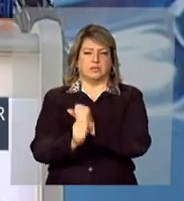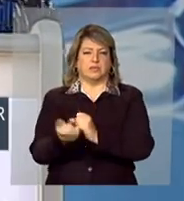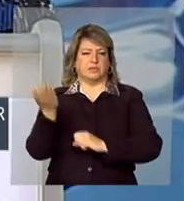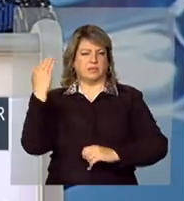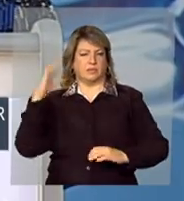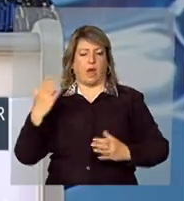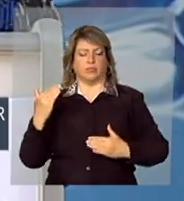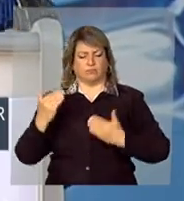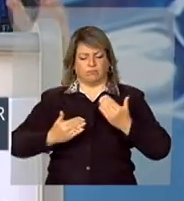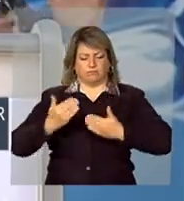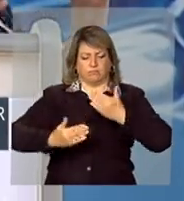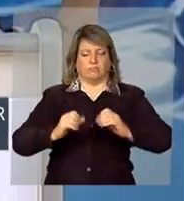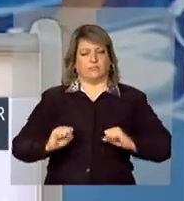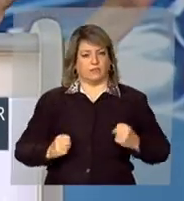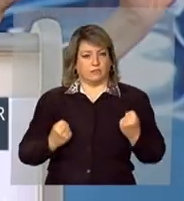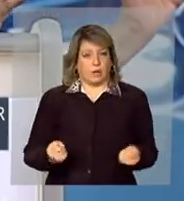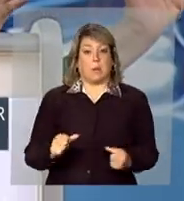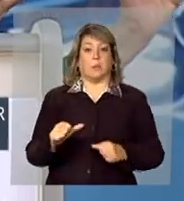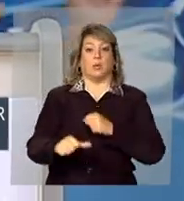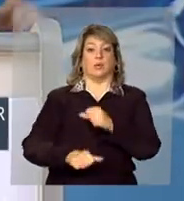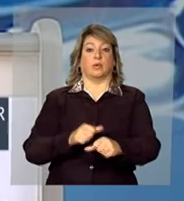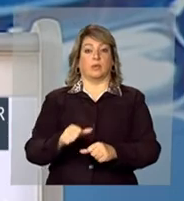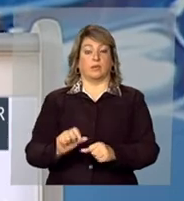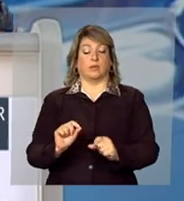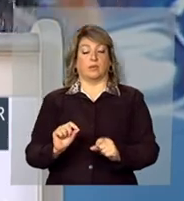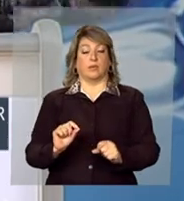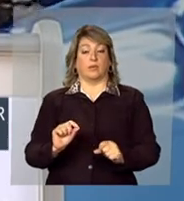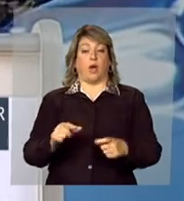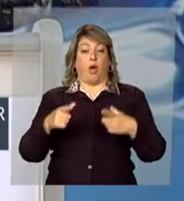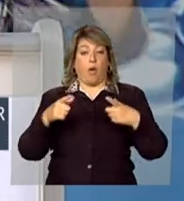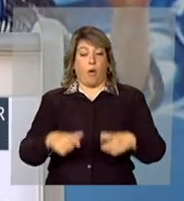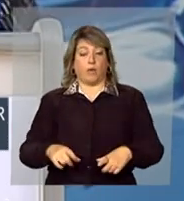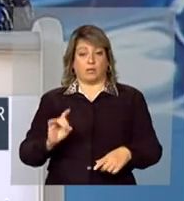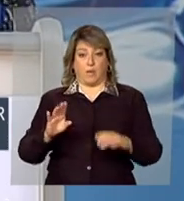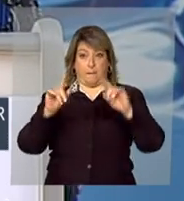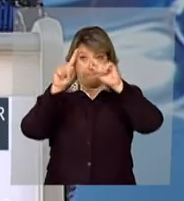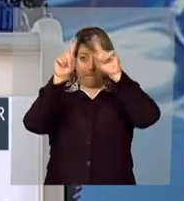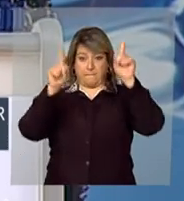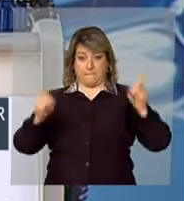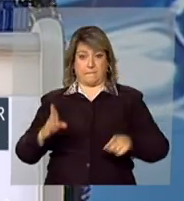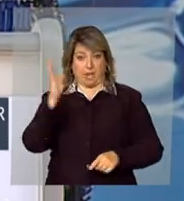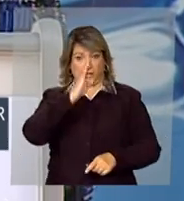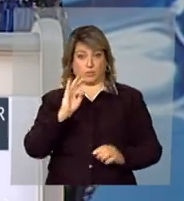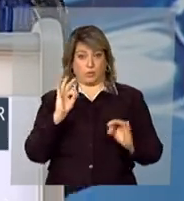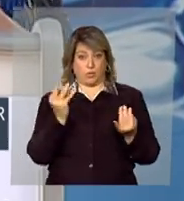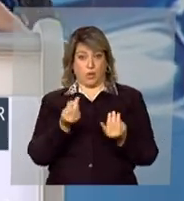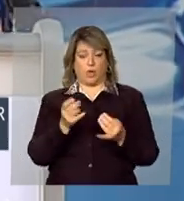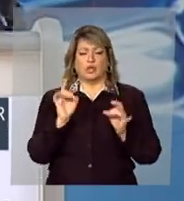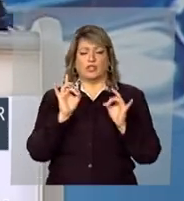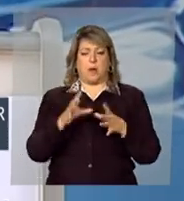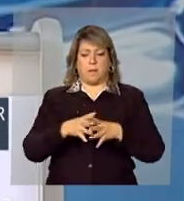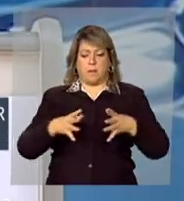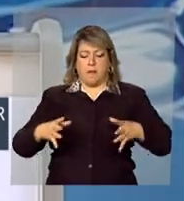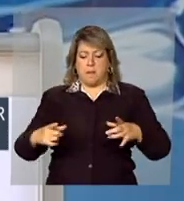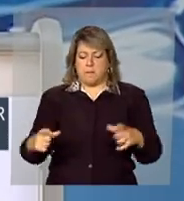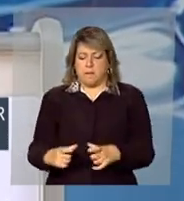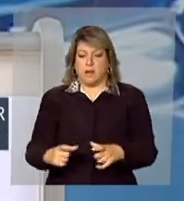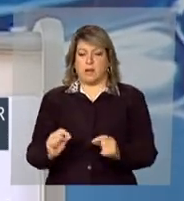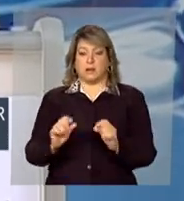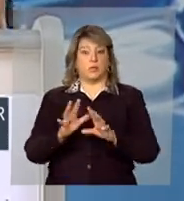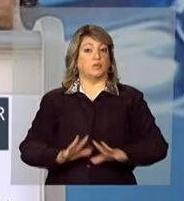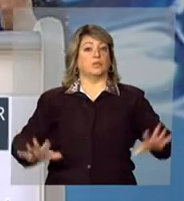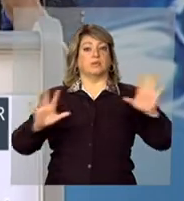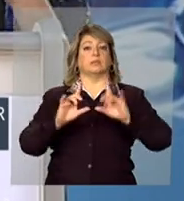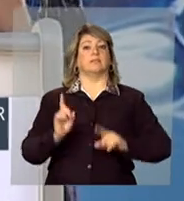no nosso país, onde só crescia um pedaço do país, não era o país todo. Mas eu quero dizer para